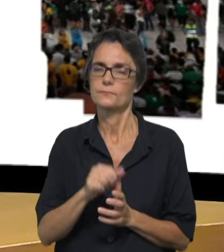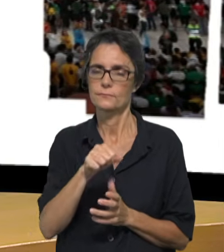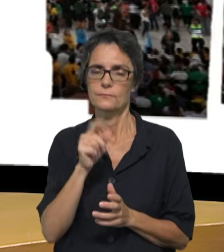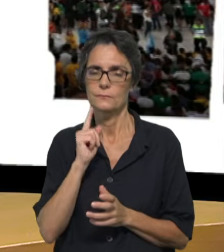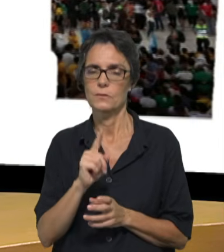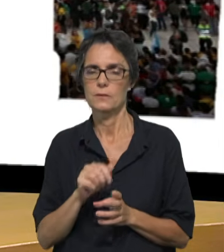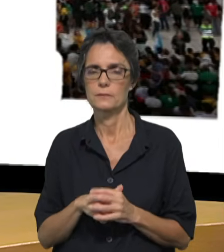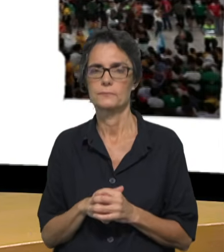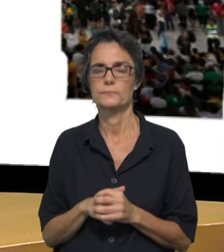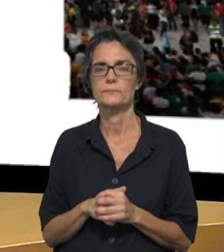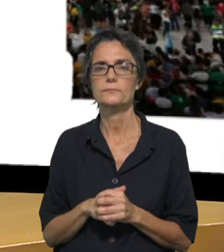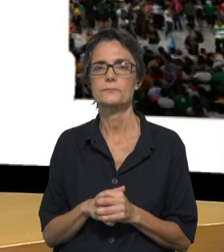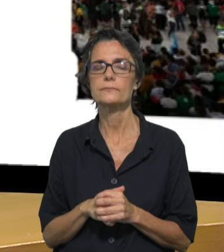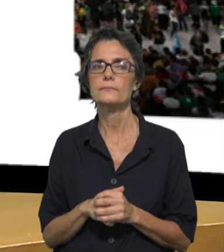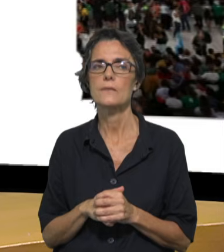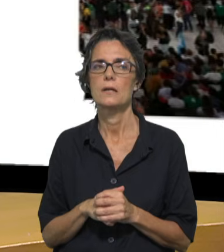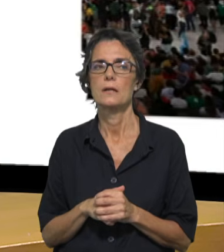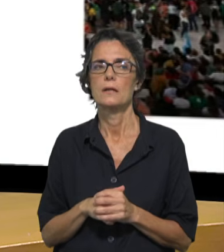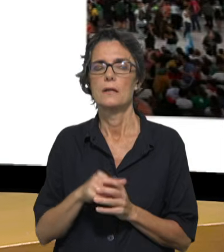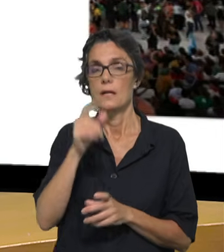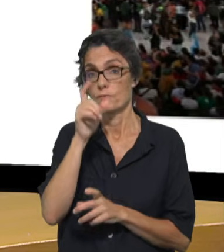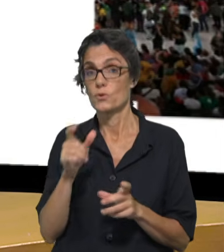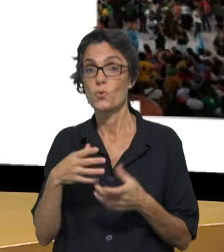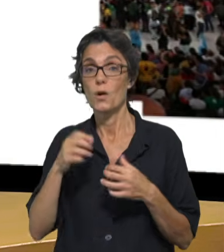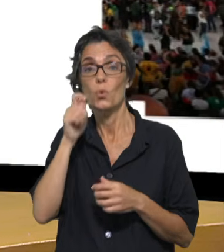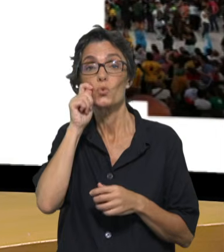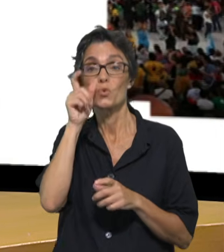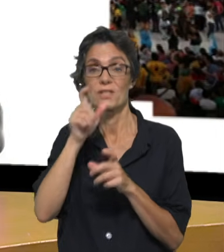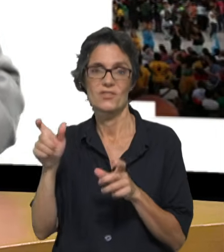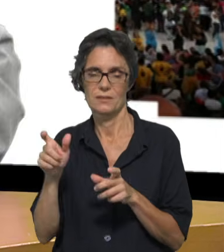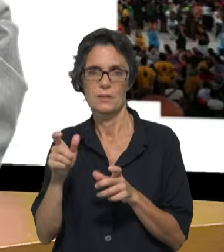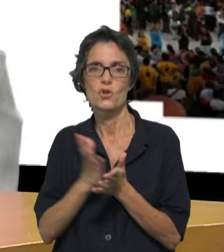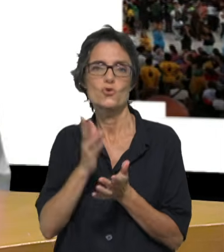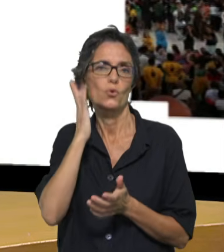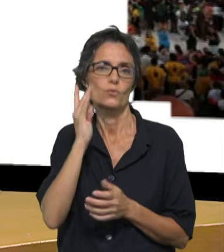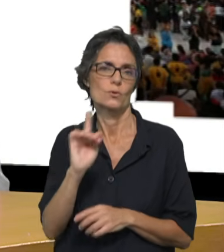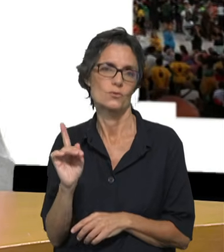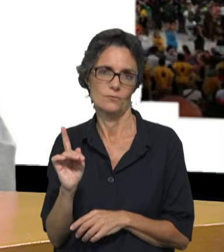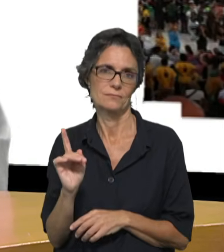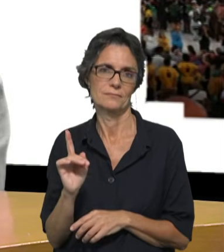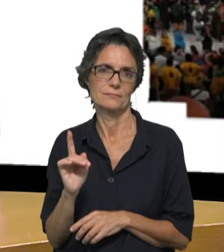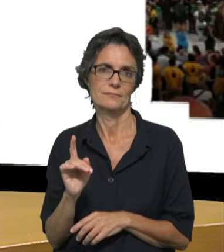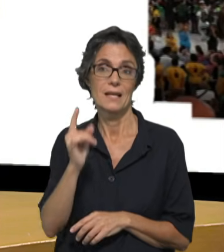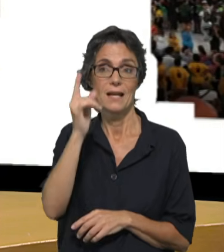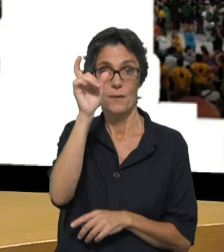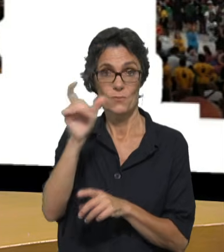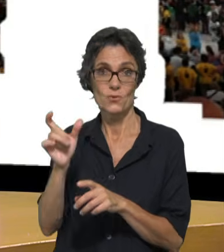olhe somente para números. Eu não tenho problemas nenhums a dizer isso, no meu caso específico,